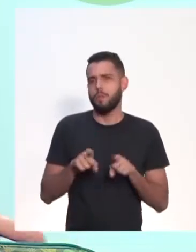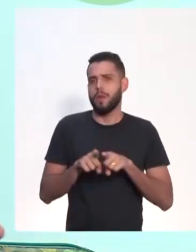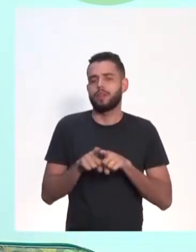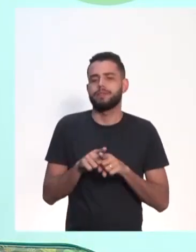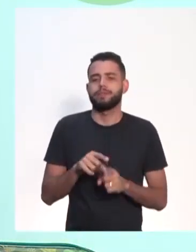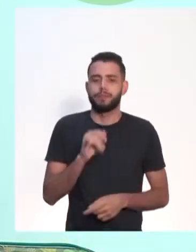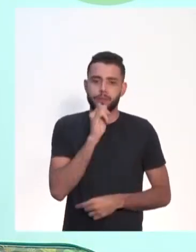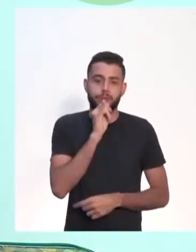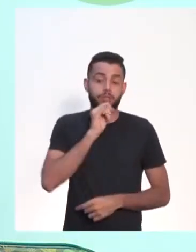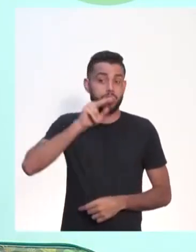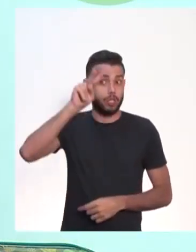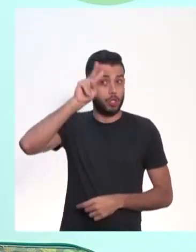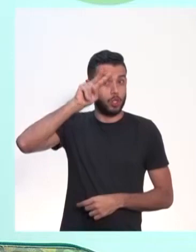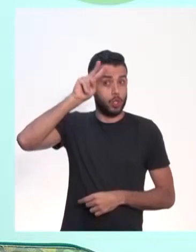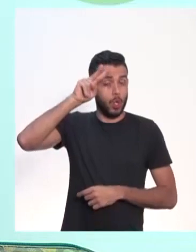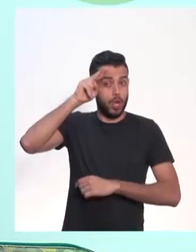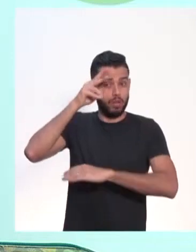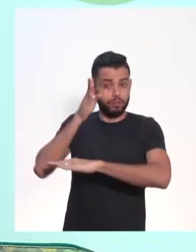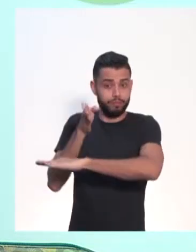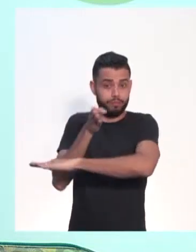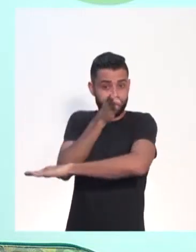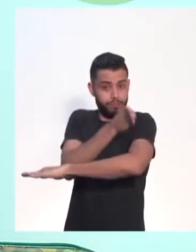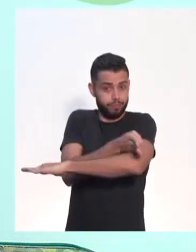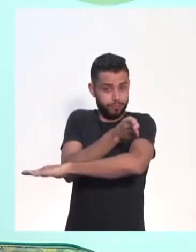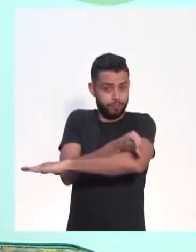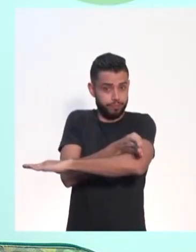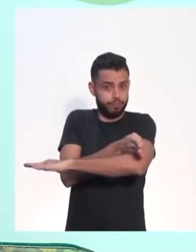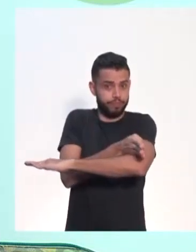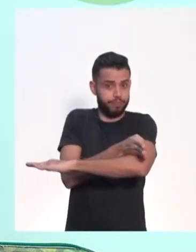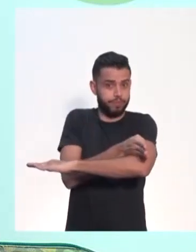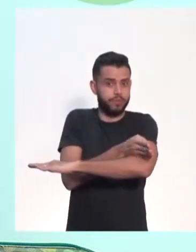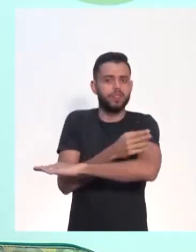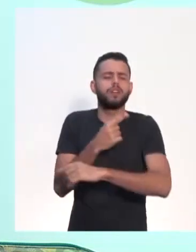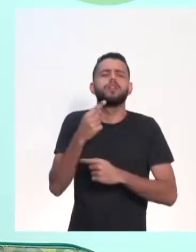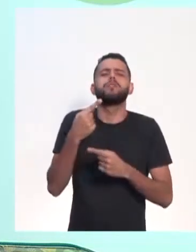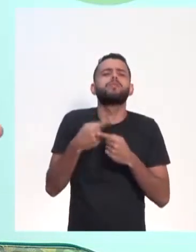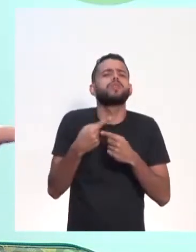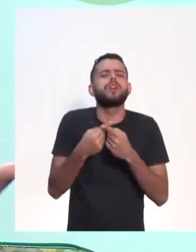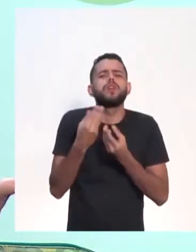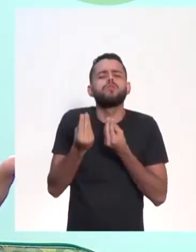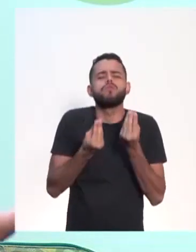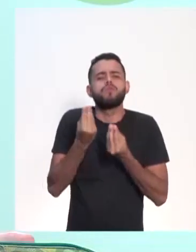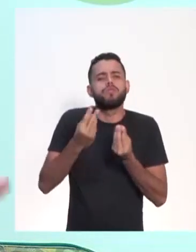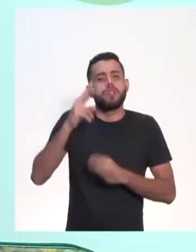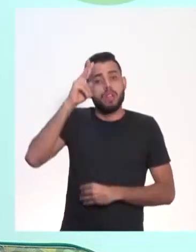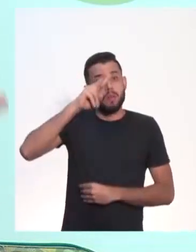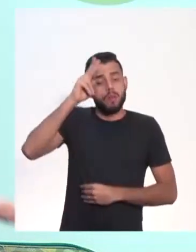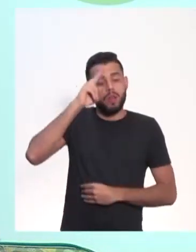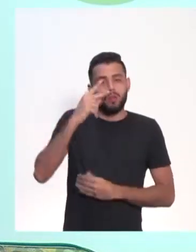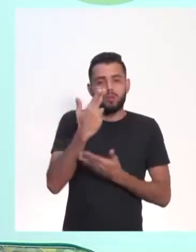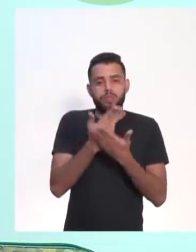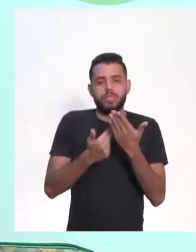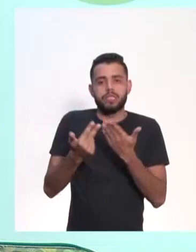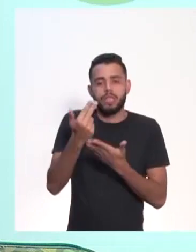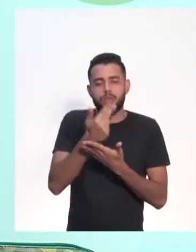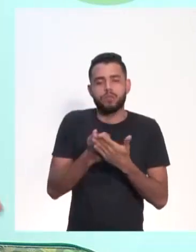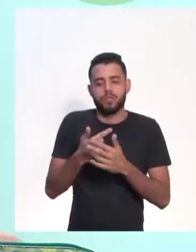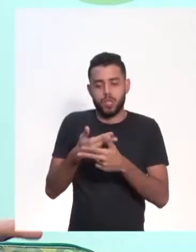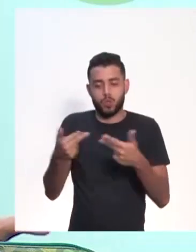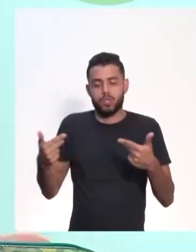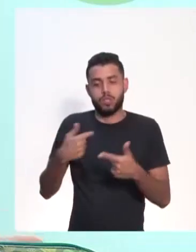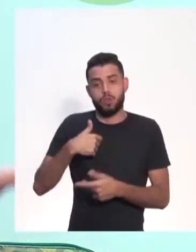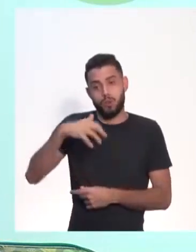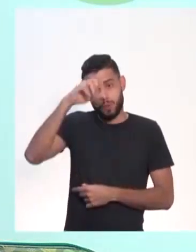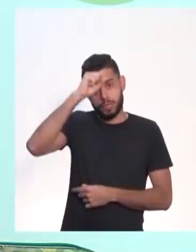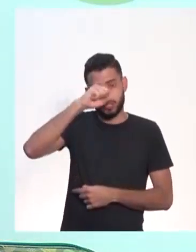pré-história, por um exemplo, por que eu não posso fazer um desenho lembrando daquelas coisas que eu acabei de estudar? Então, o